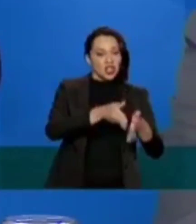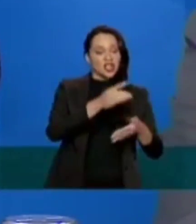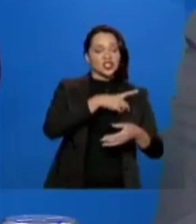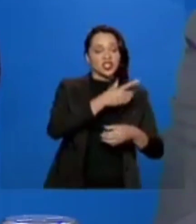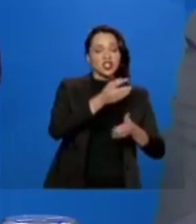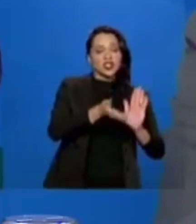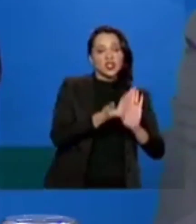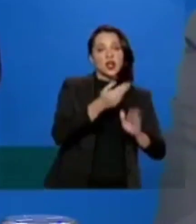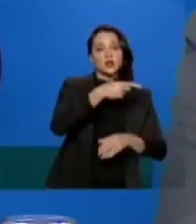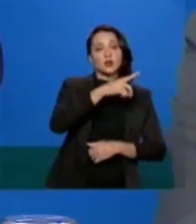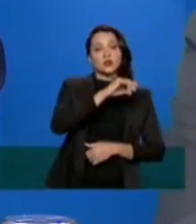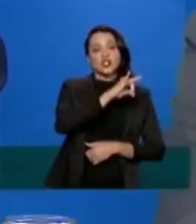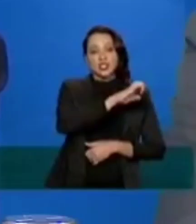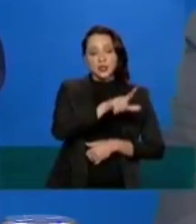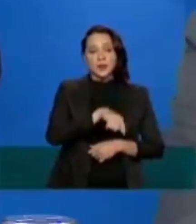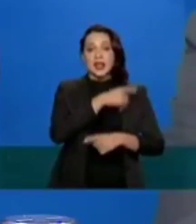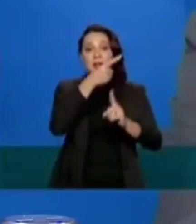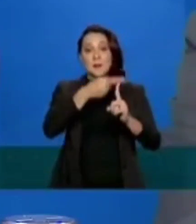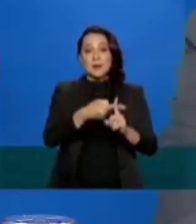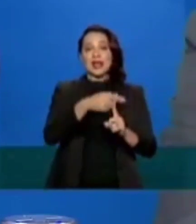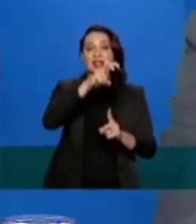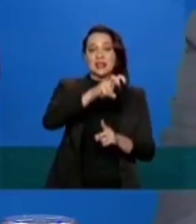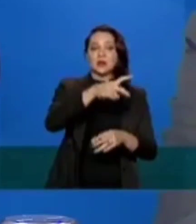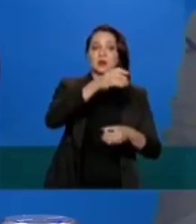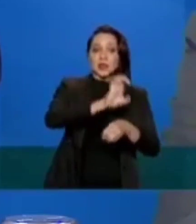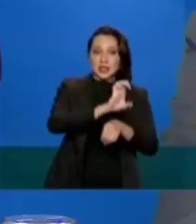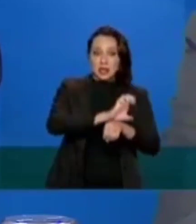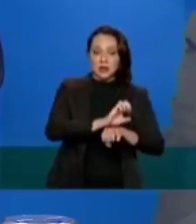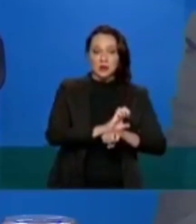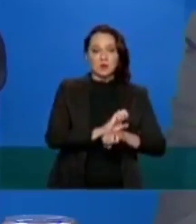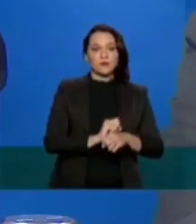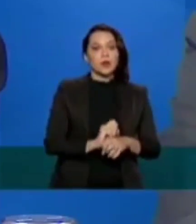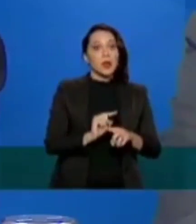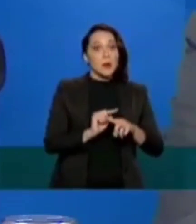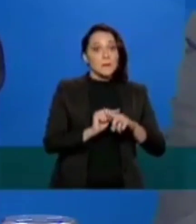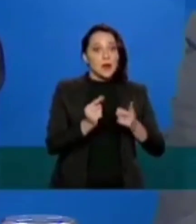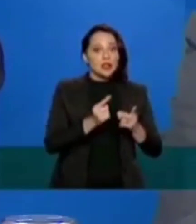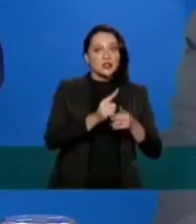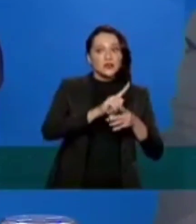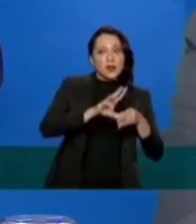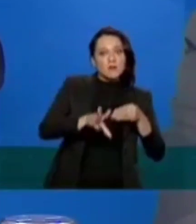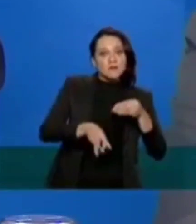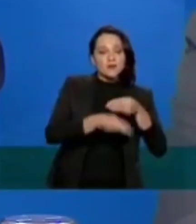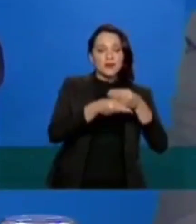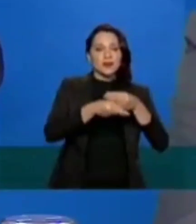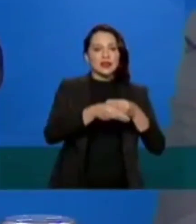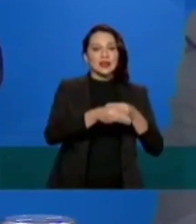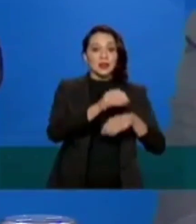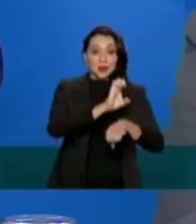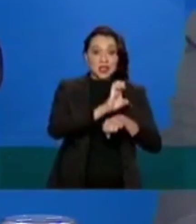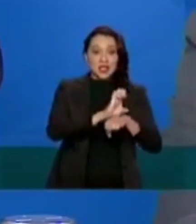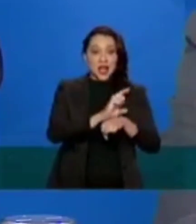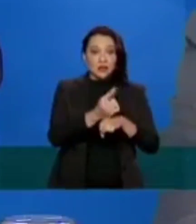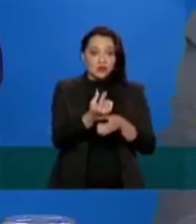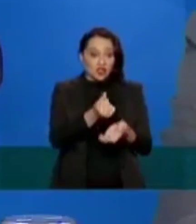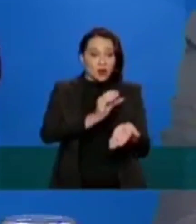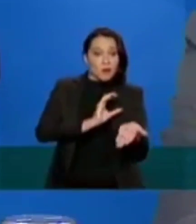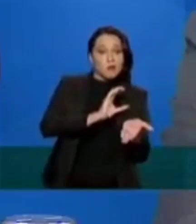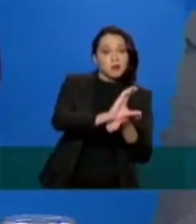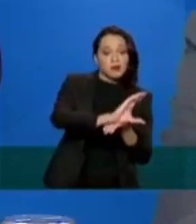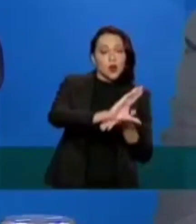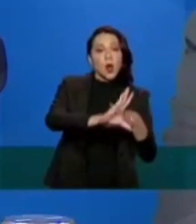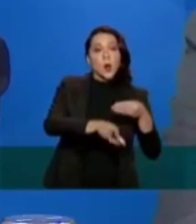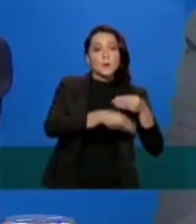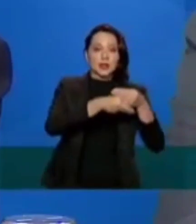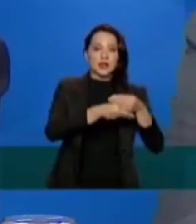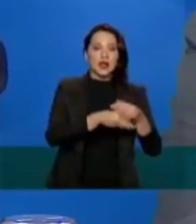diesel, e tem mais 5 dos estados. Mas nós vamos ressarcir os estados, transferindo receita para eles, de forma que